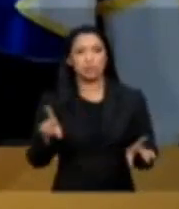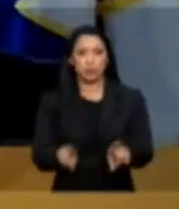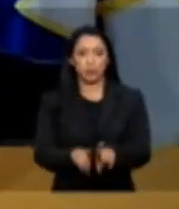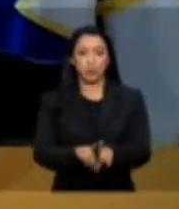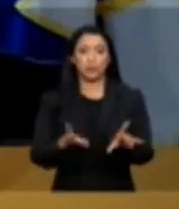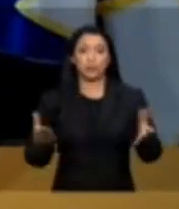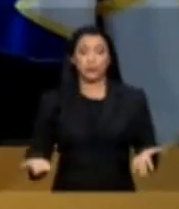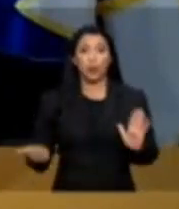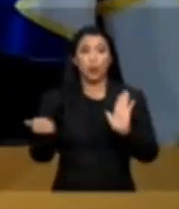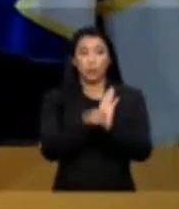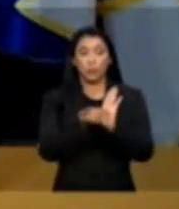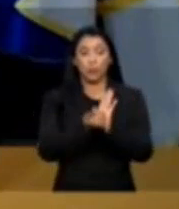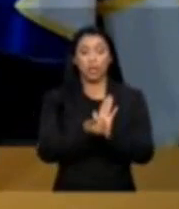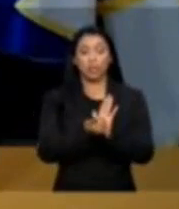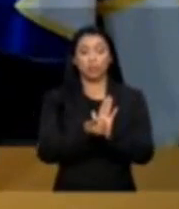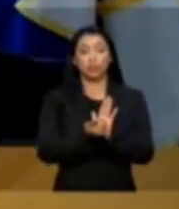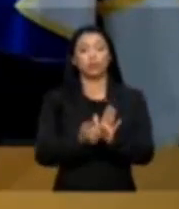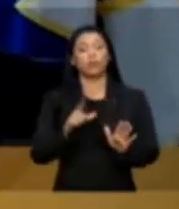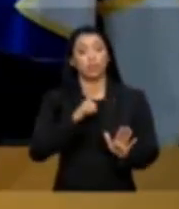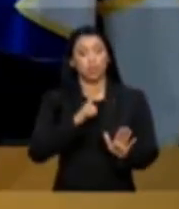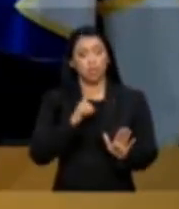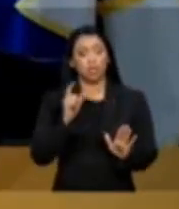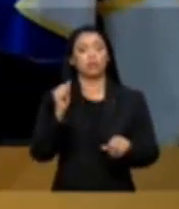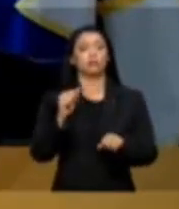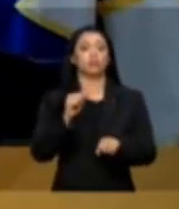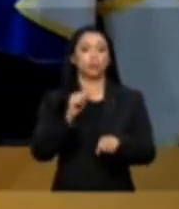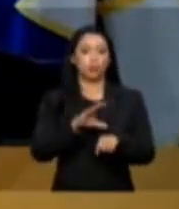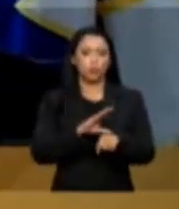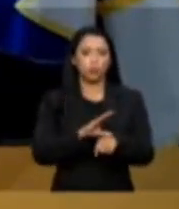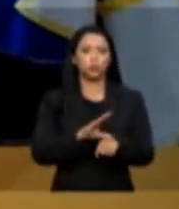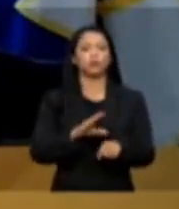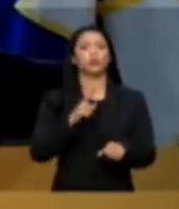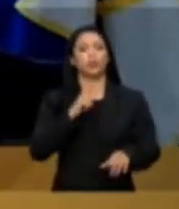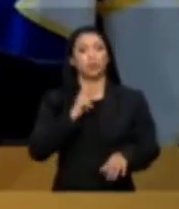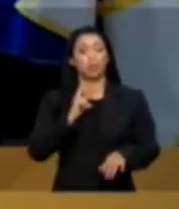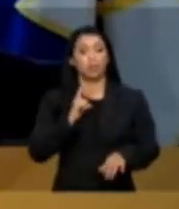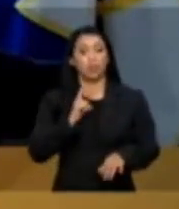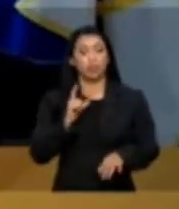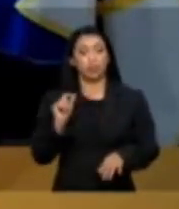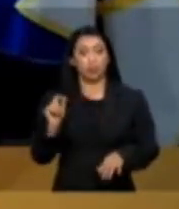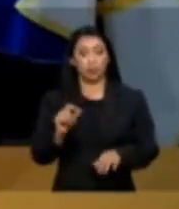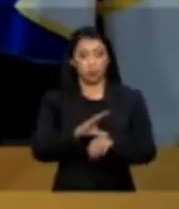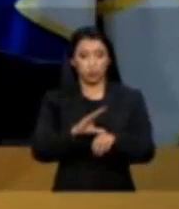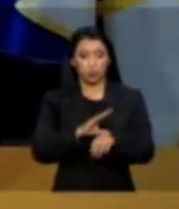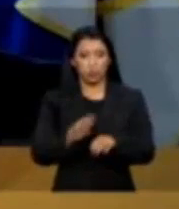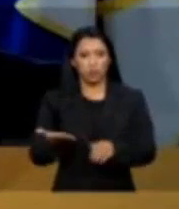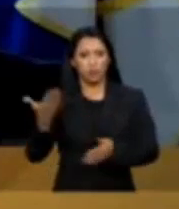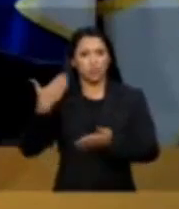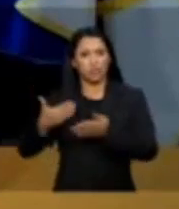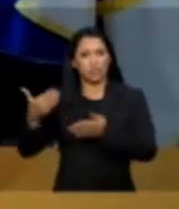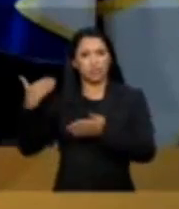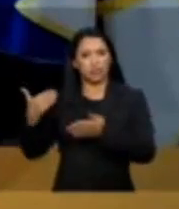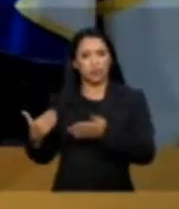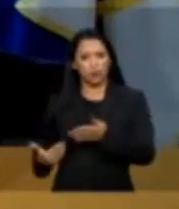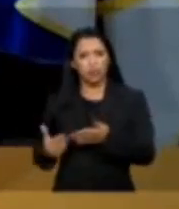o Constituinte deu continuidade à tradição das constituições republicanas anteriores para assegurar aos